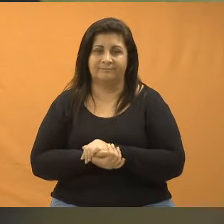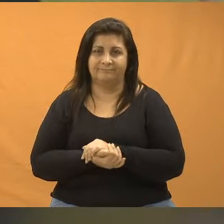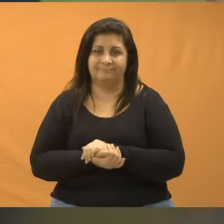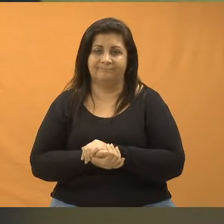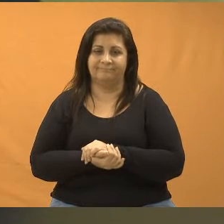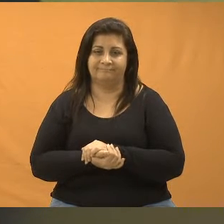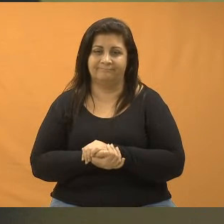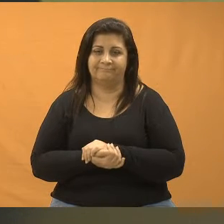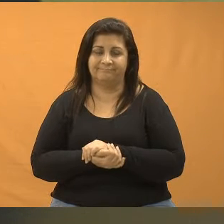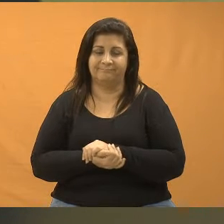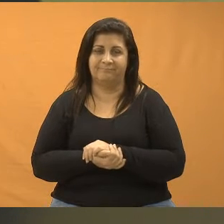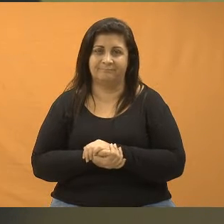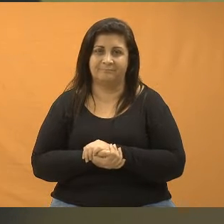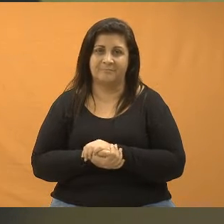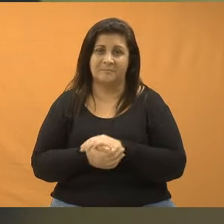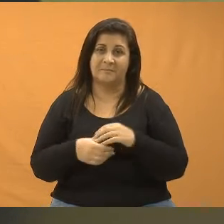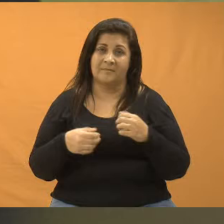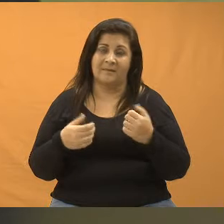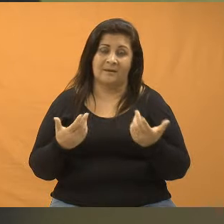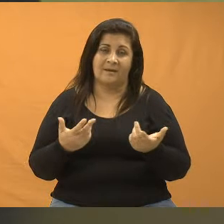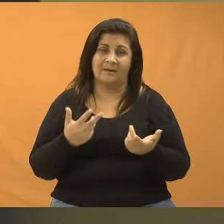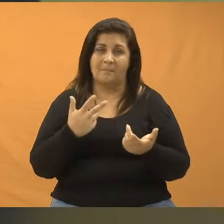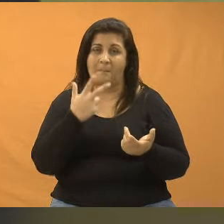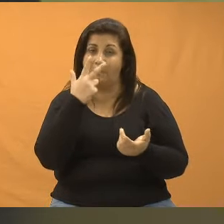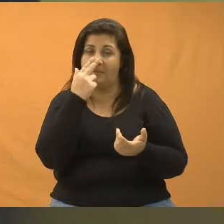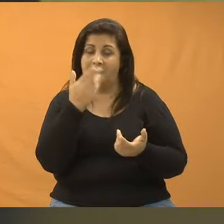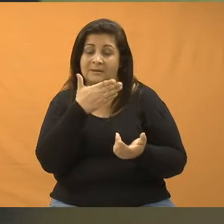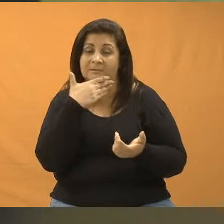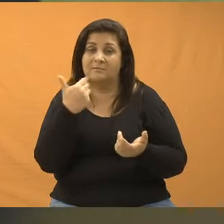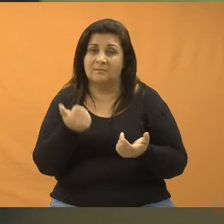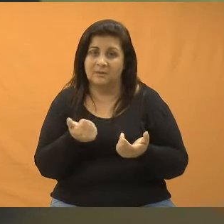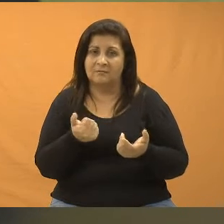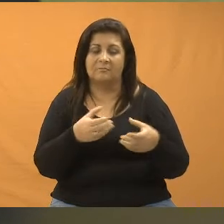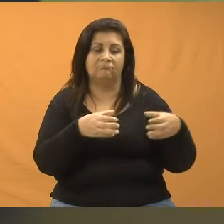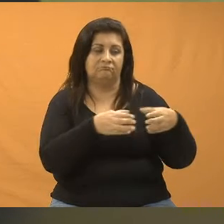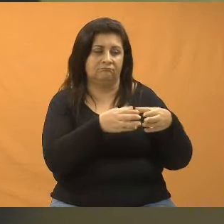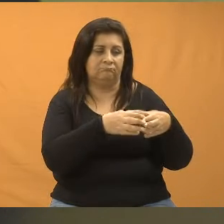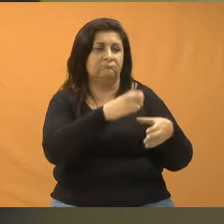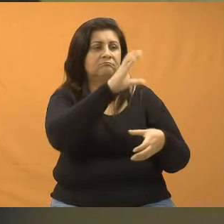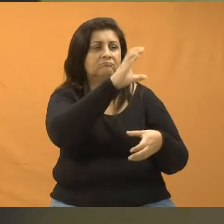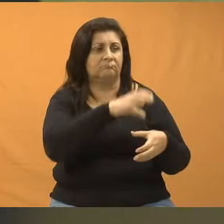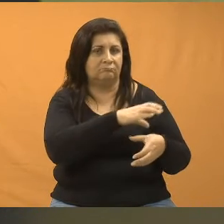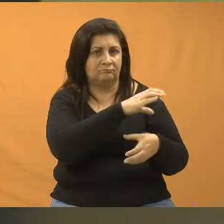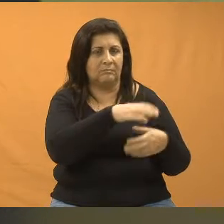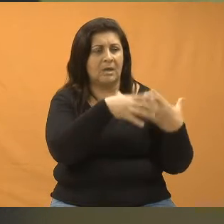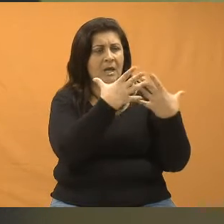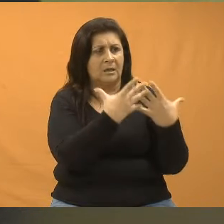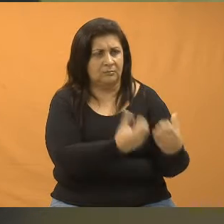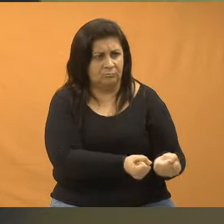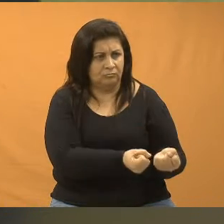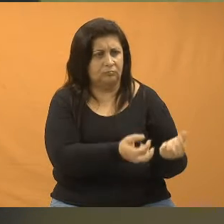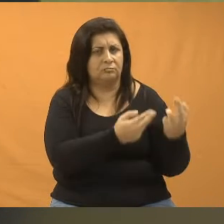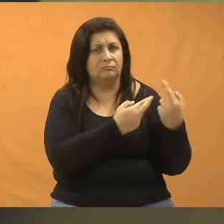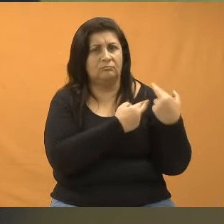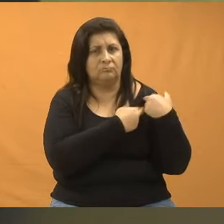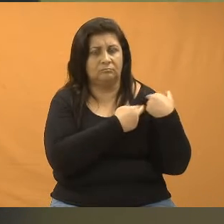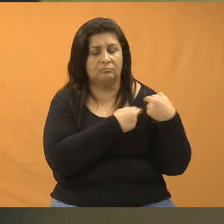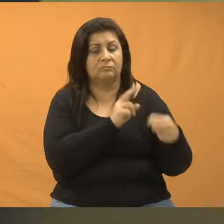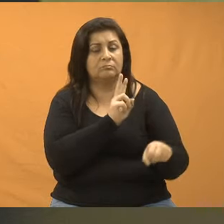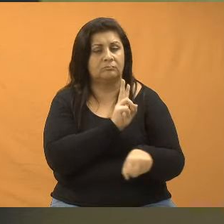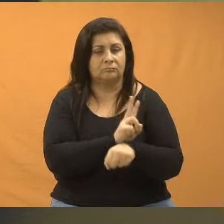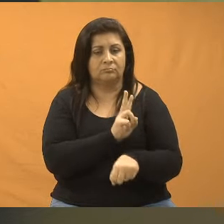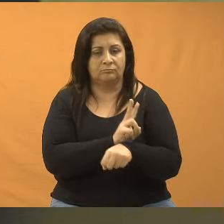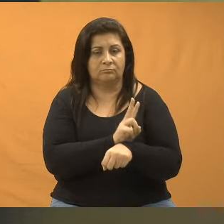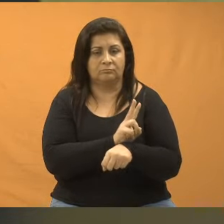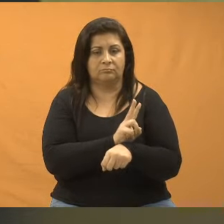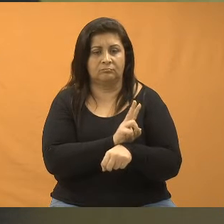arranjo, e me parece ser mais viável, que a Irmandade, assumindo gerencialmente,